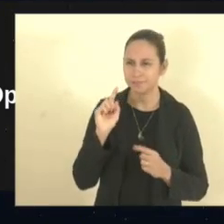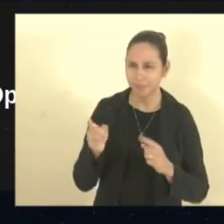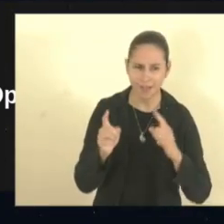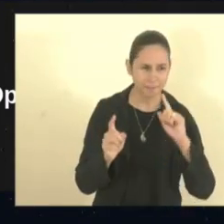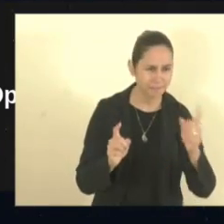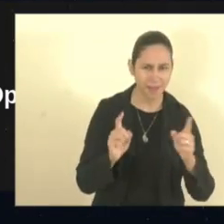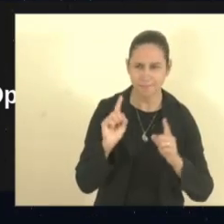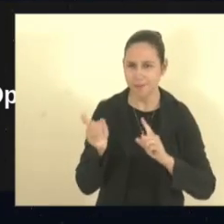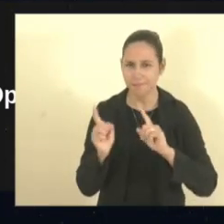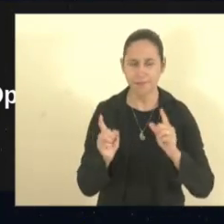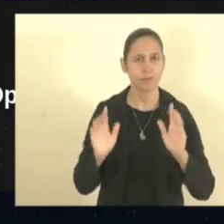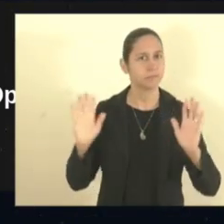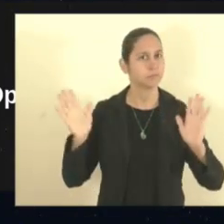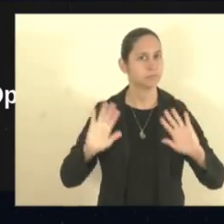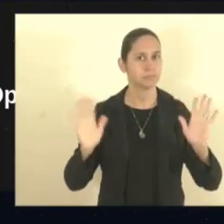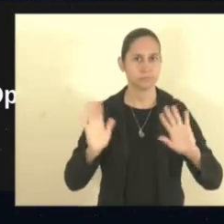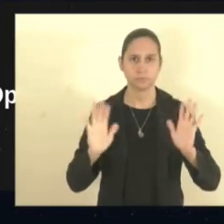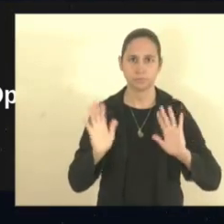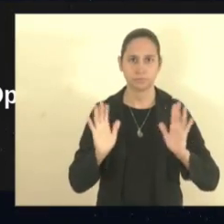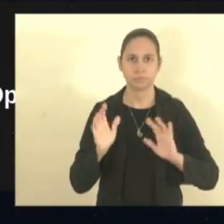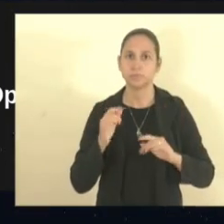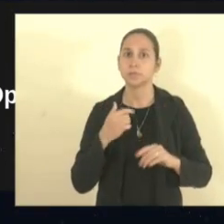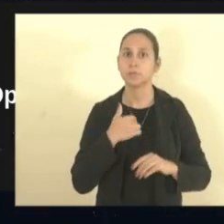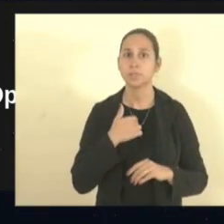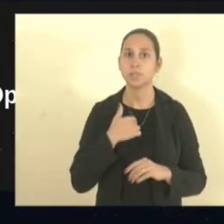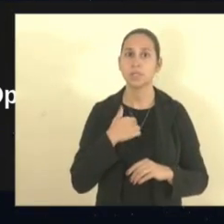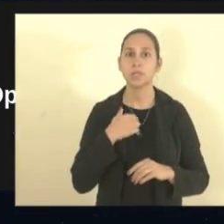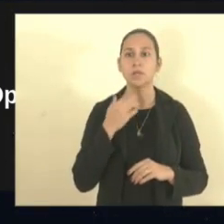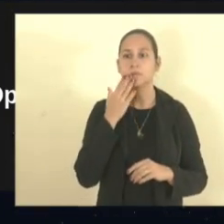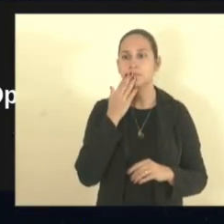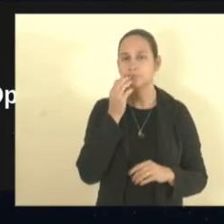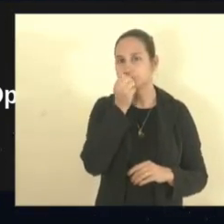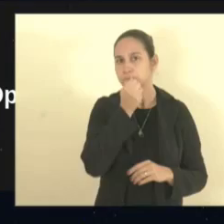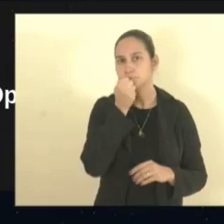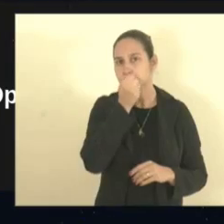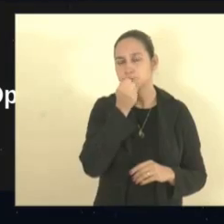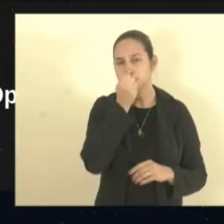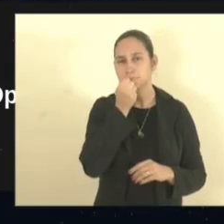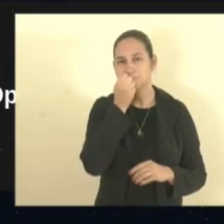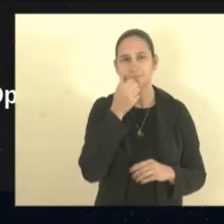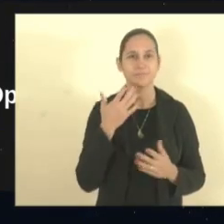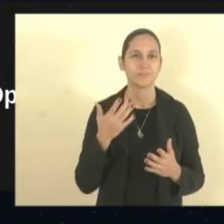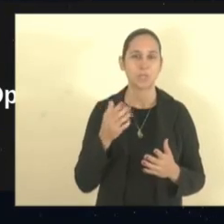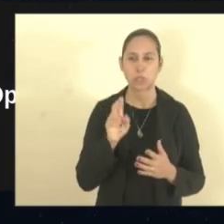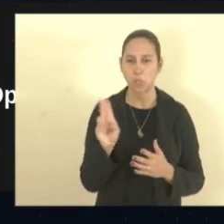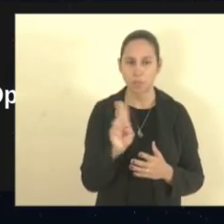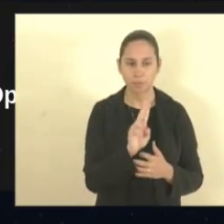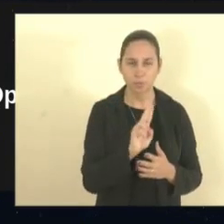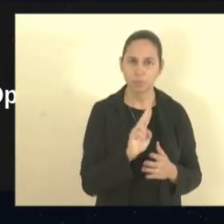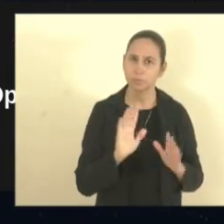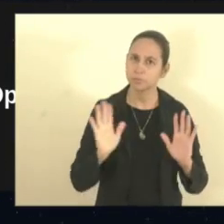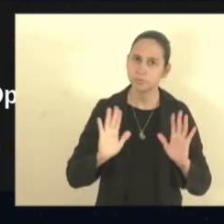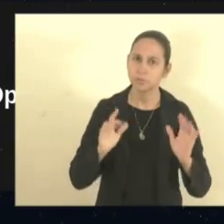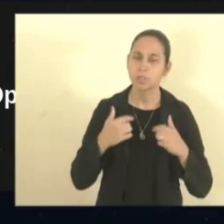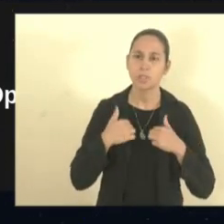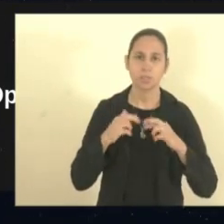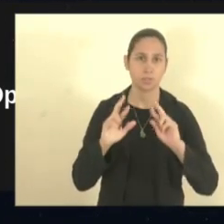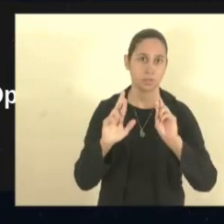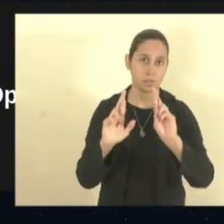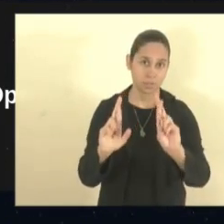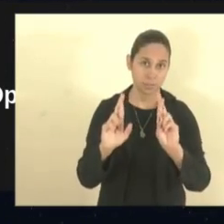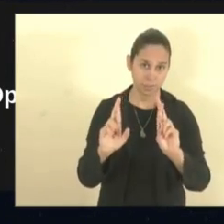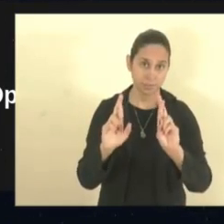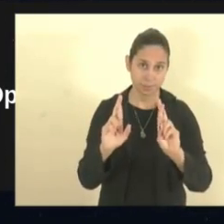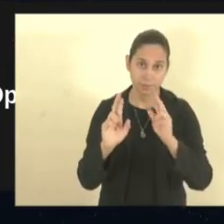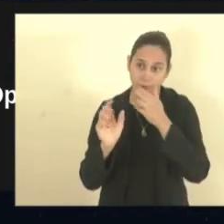esse direito, e eu não lavo a boca, minha boca não é suja para falar certos nomes, não. Eu vou respeitar, não quer que cite o